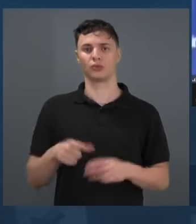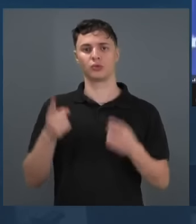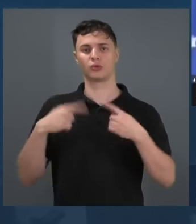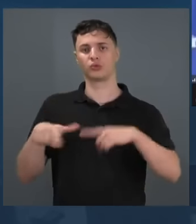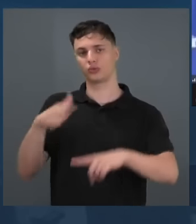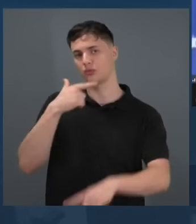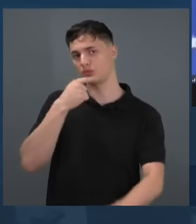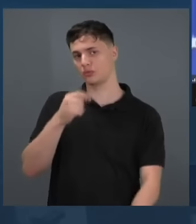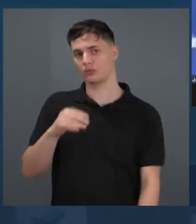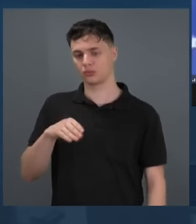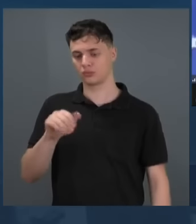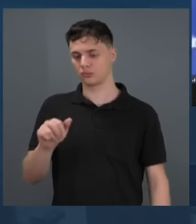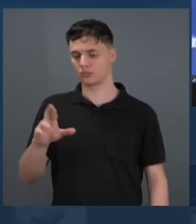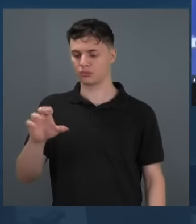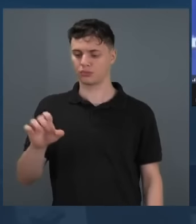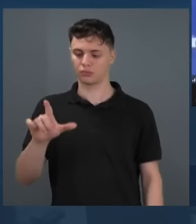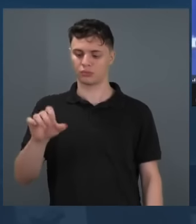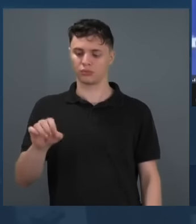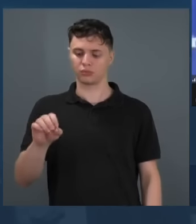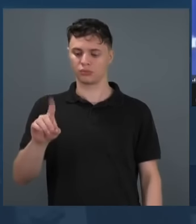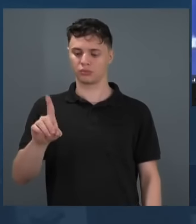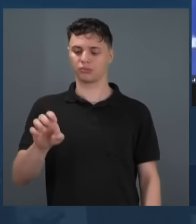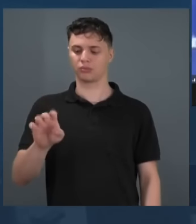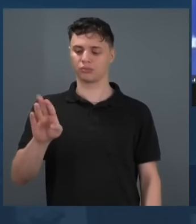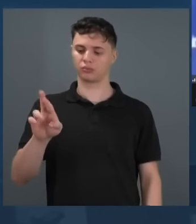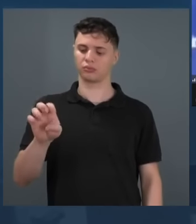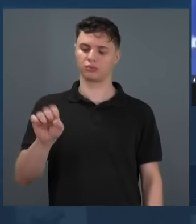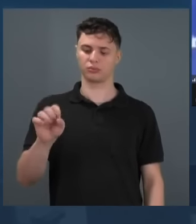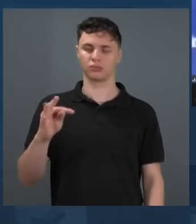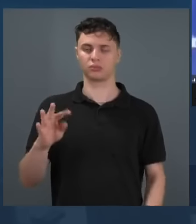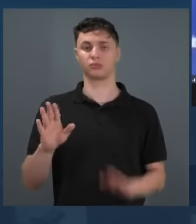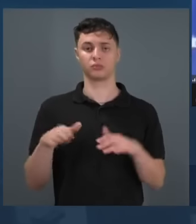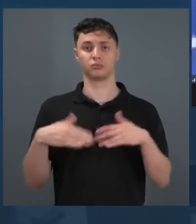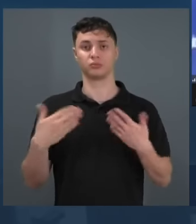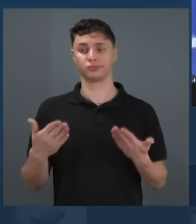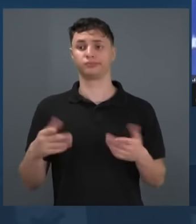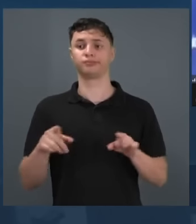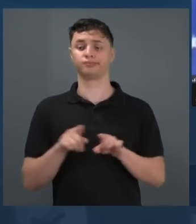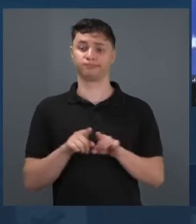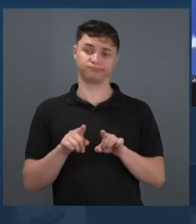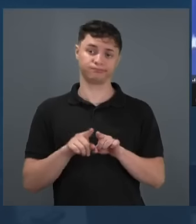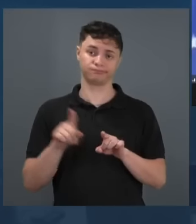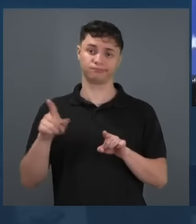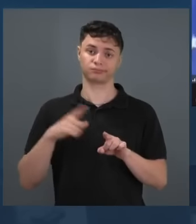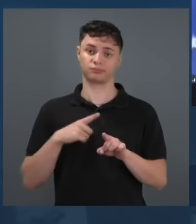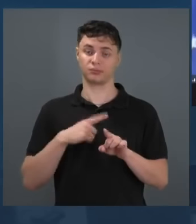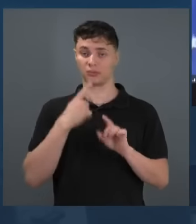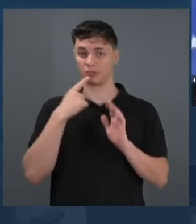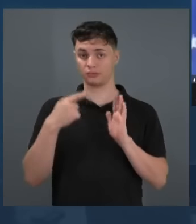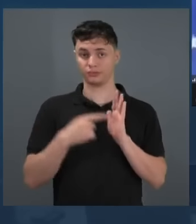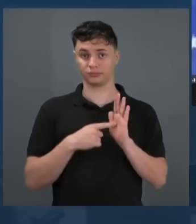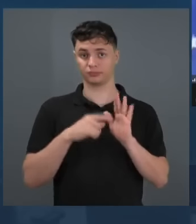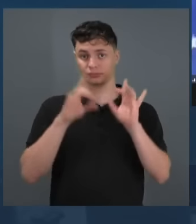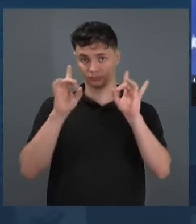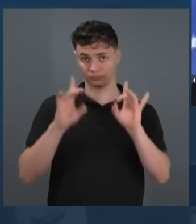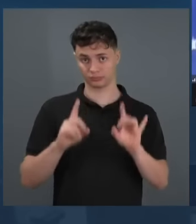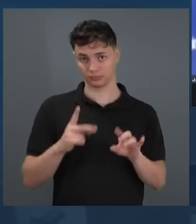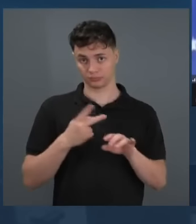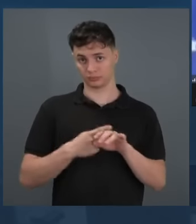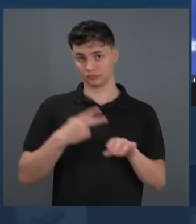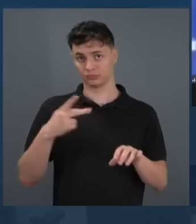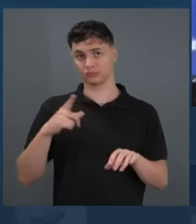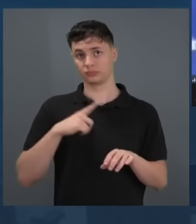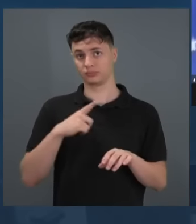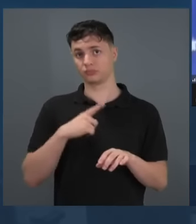Odebrecht. E numa das mais importantes colaborações premiadas da referida operação,